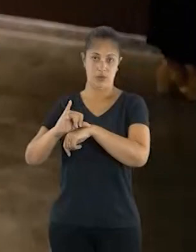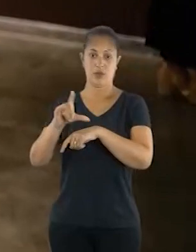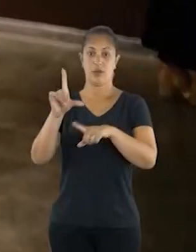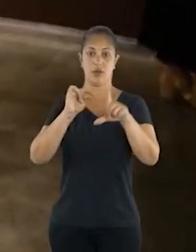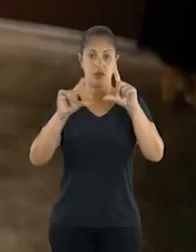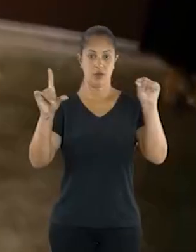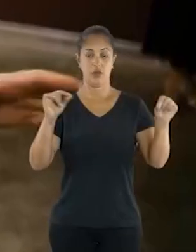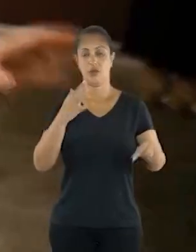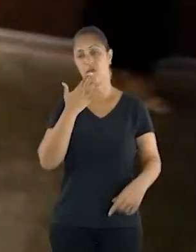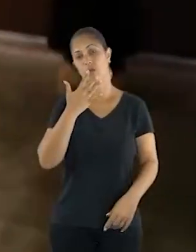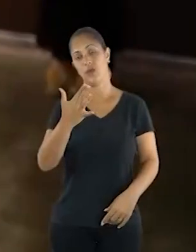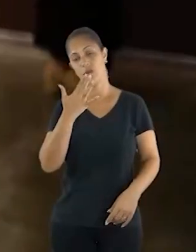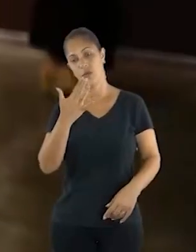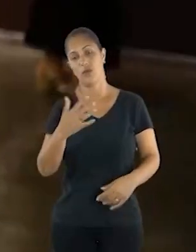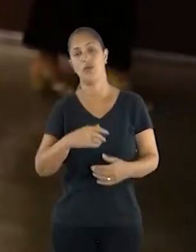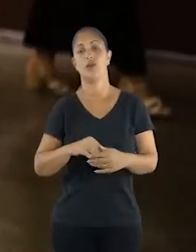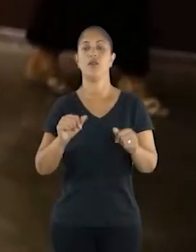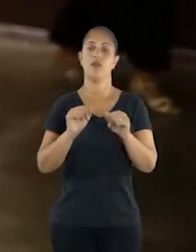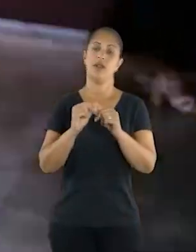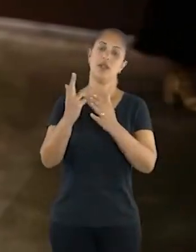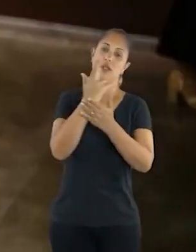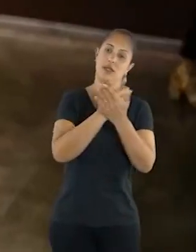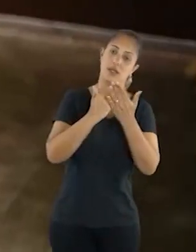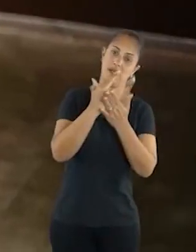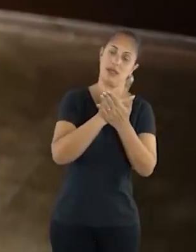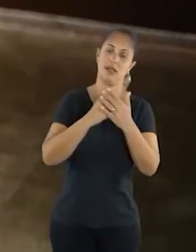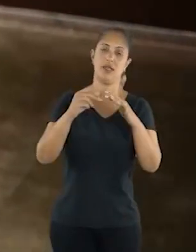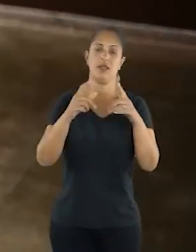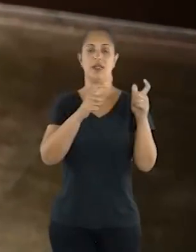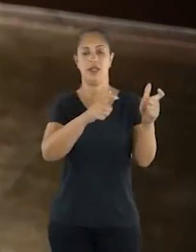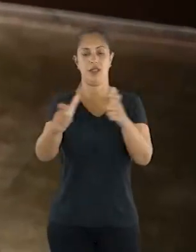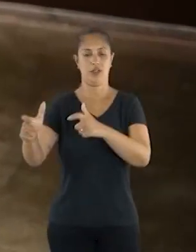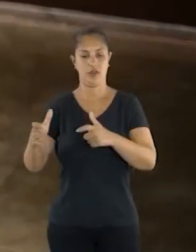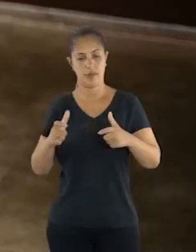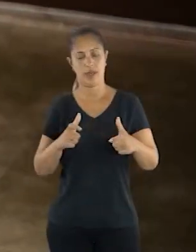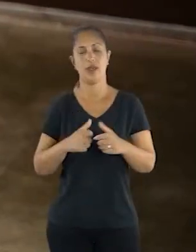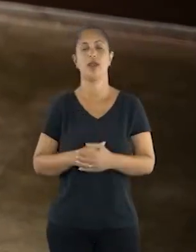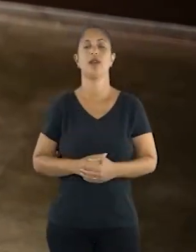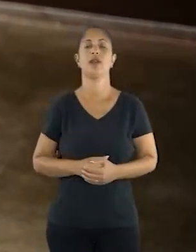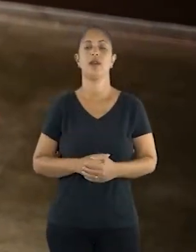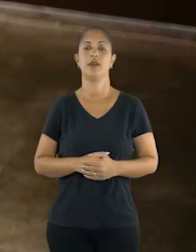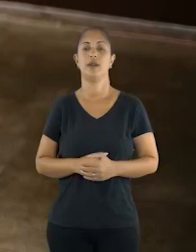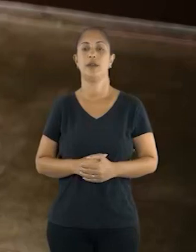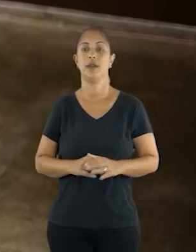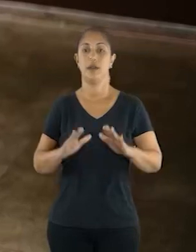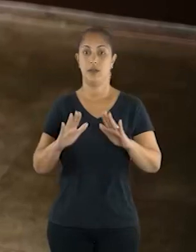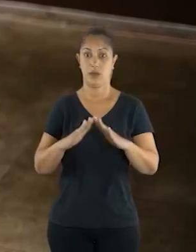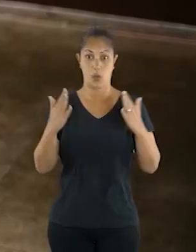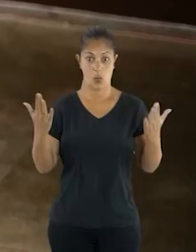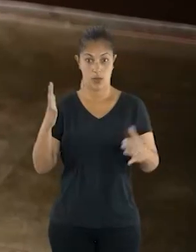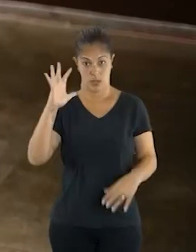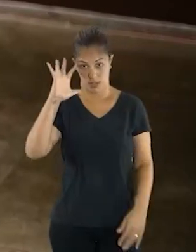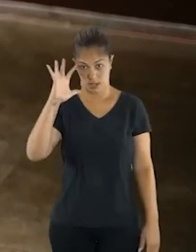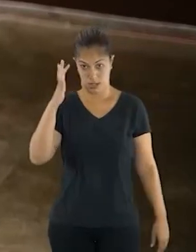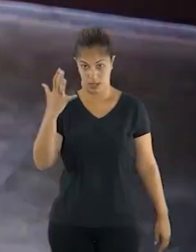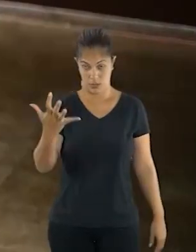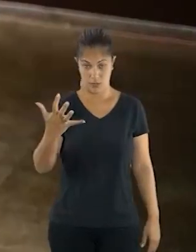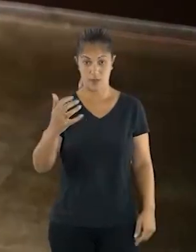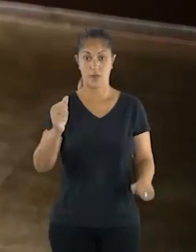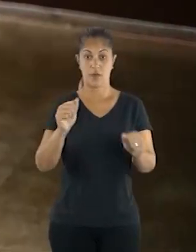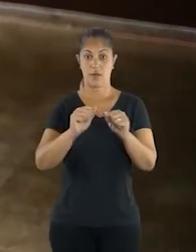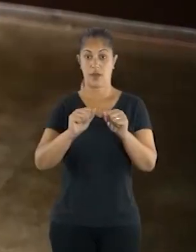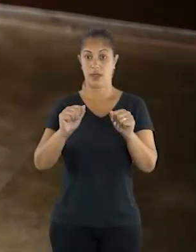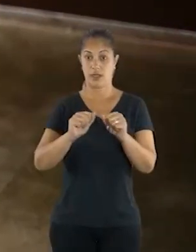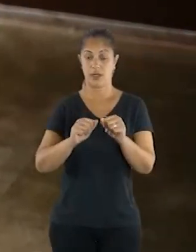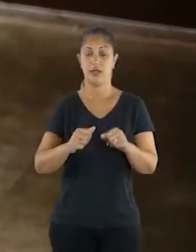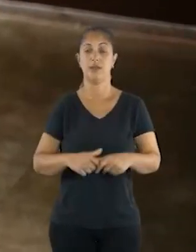escolheu as cores, que fez todo o desenho do espaço, e quando a gente resolveu